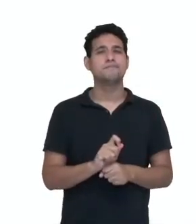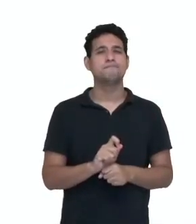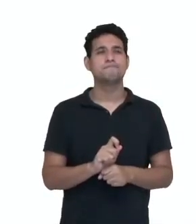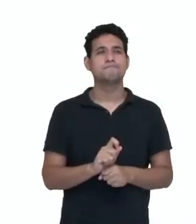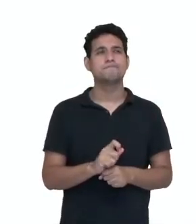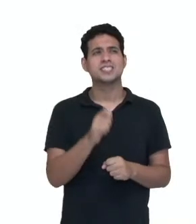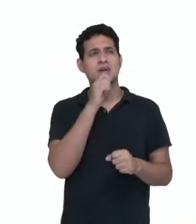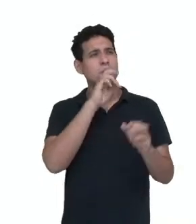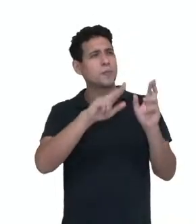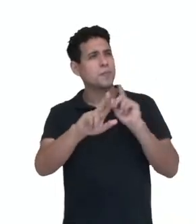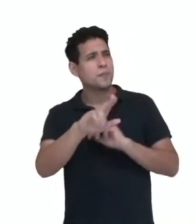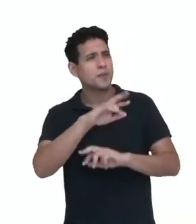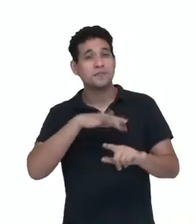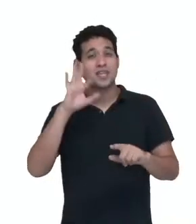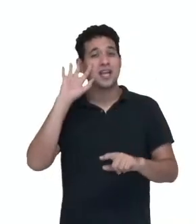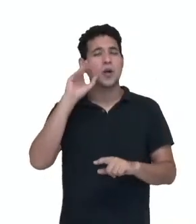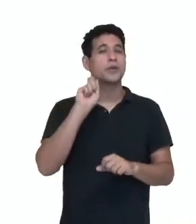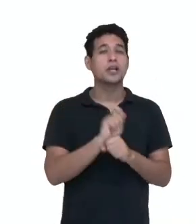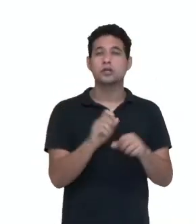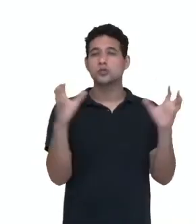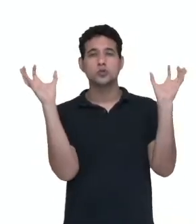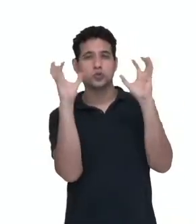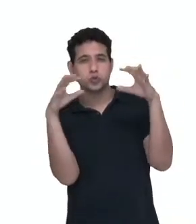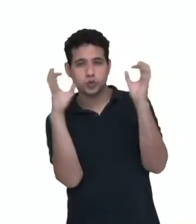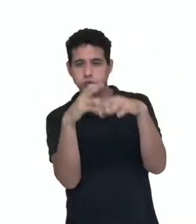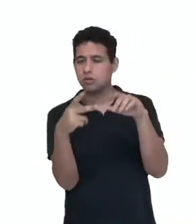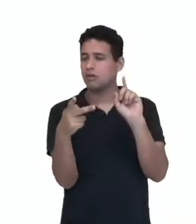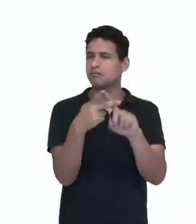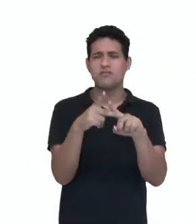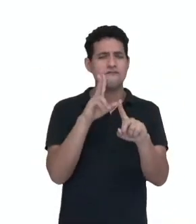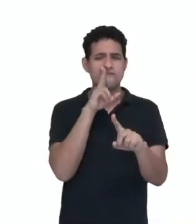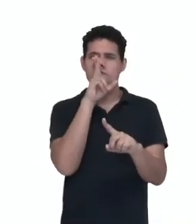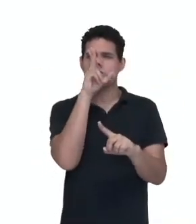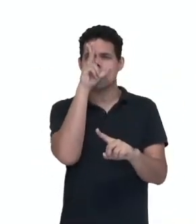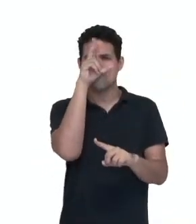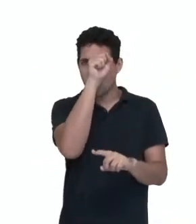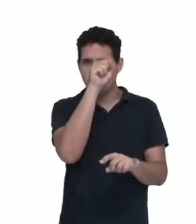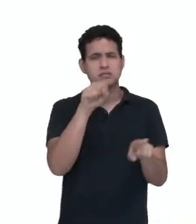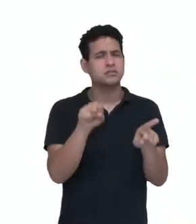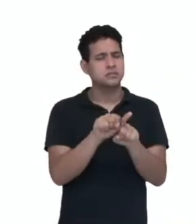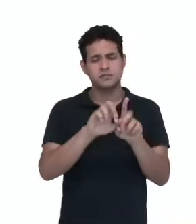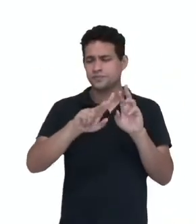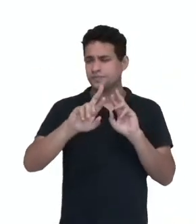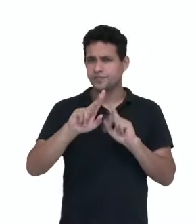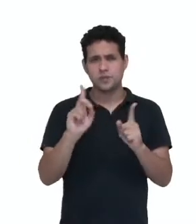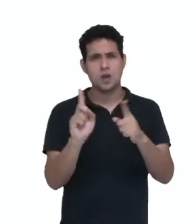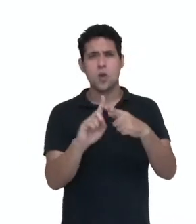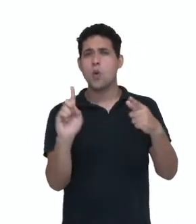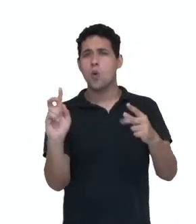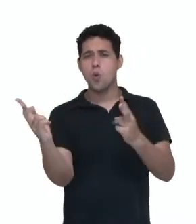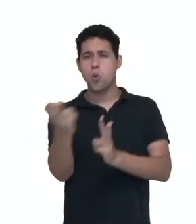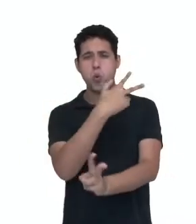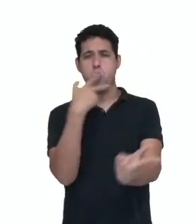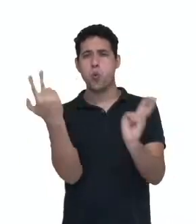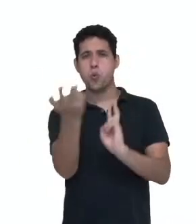que podem provocar lluvias torrenciales. Tifones é ciclones, tá?